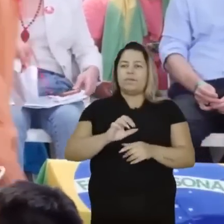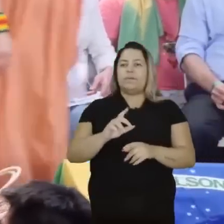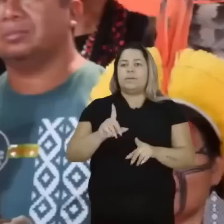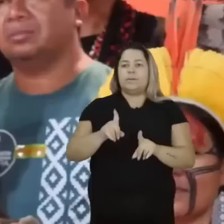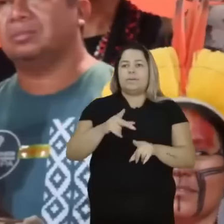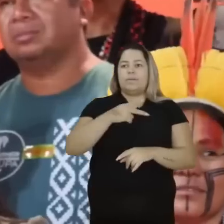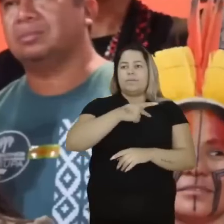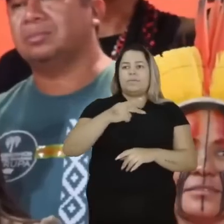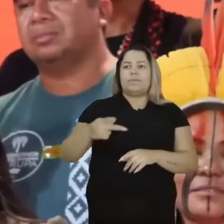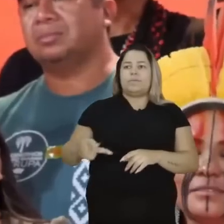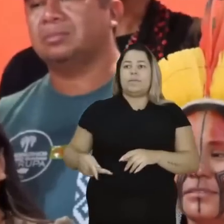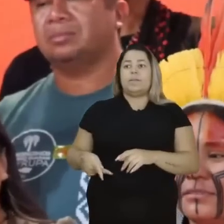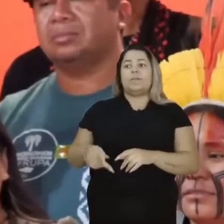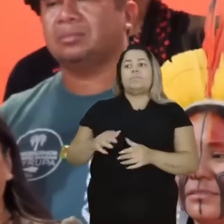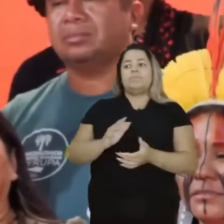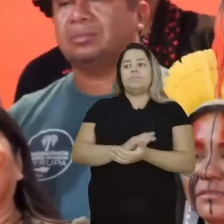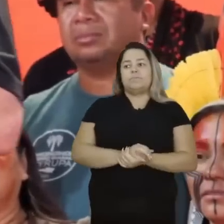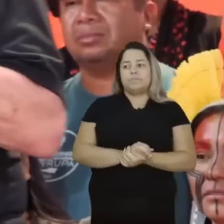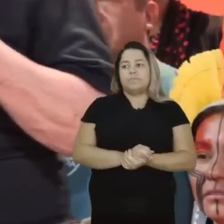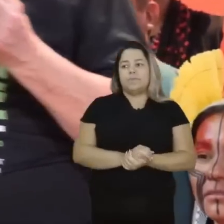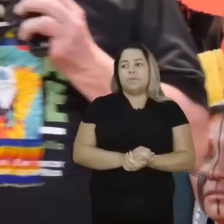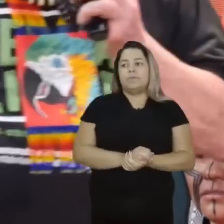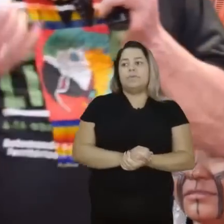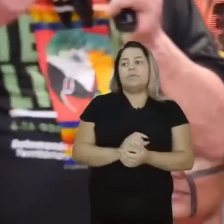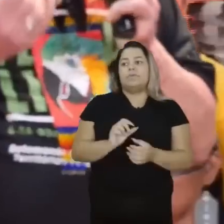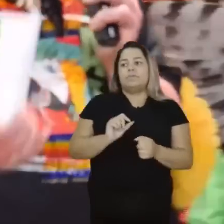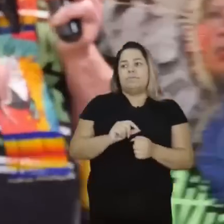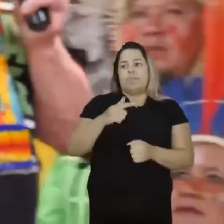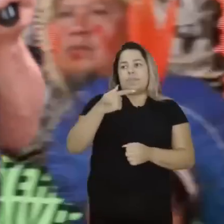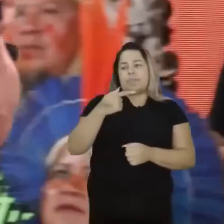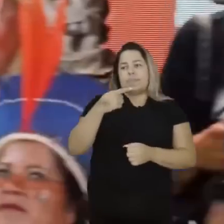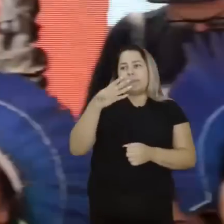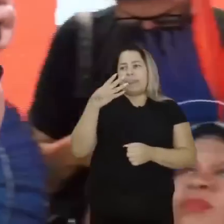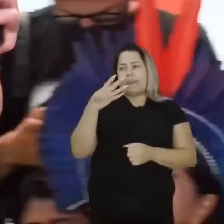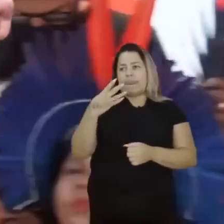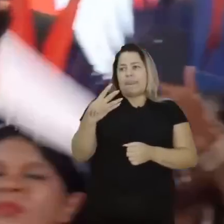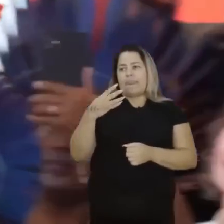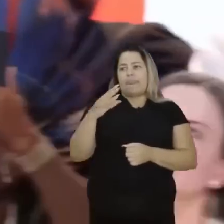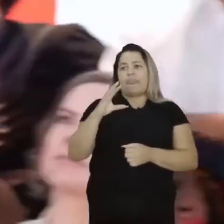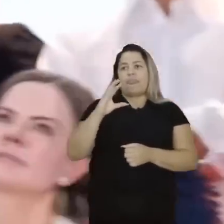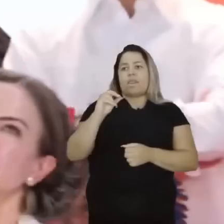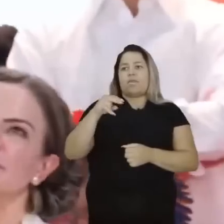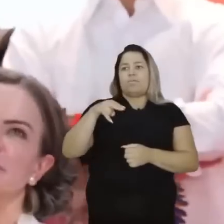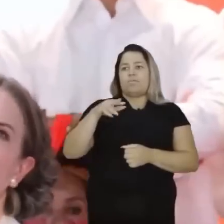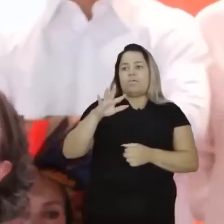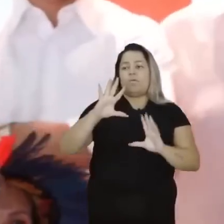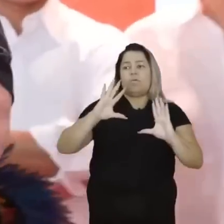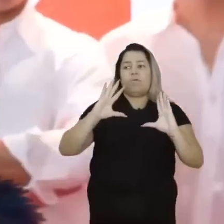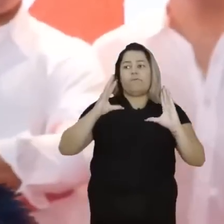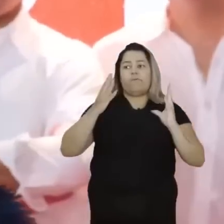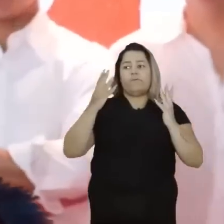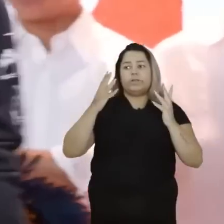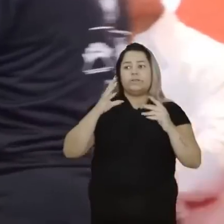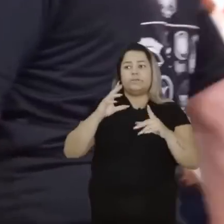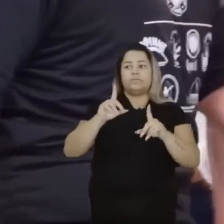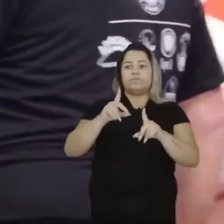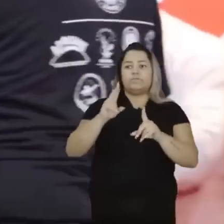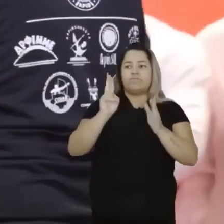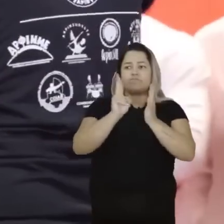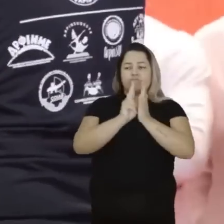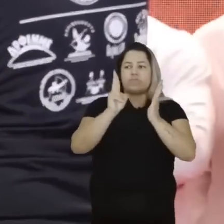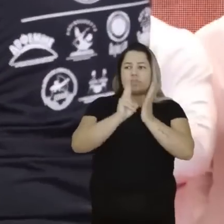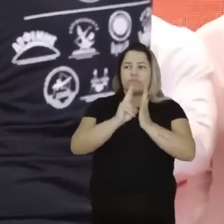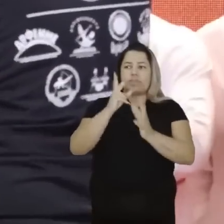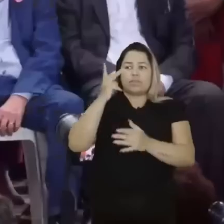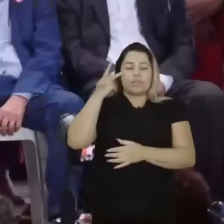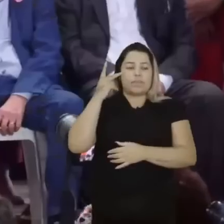da República, eu fiz 74 conferências, inclusive conferência indígena, para